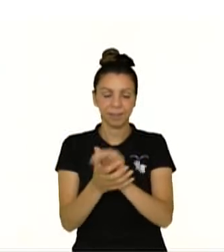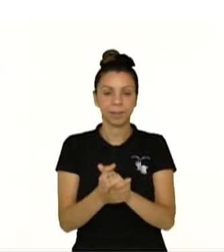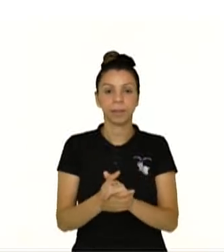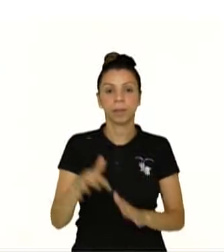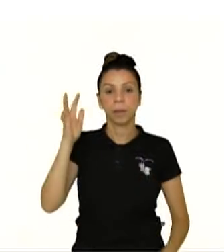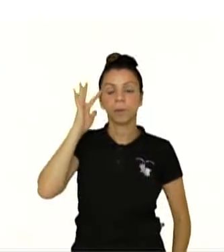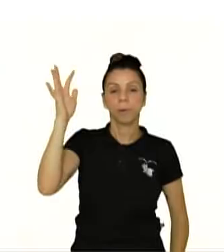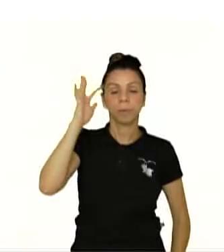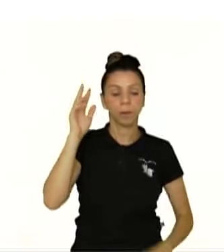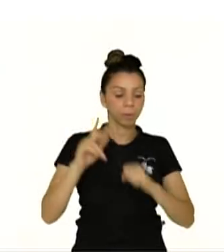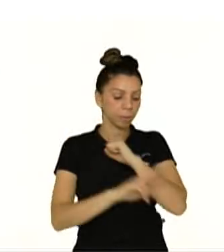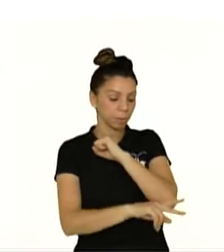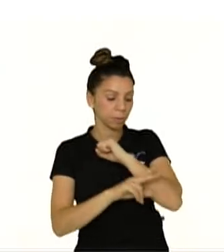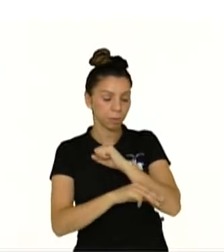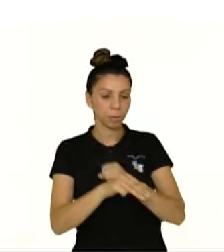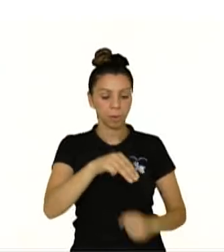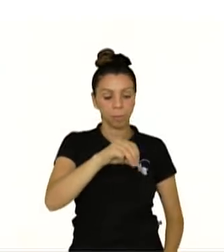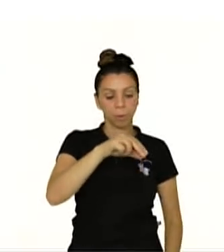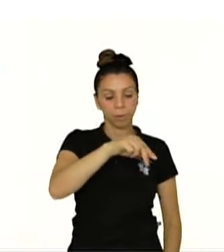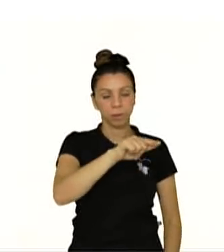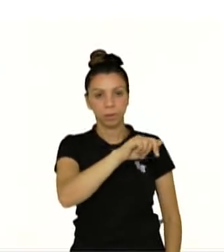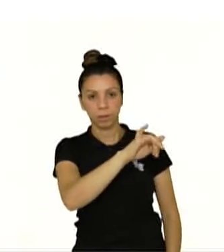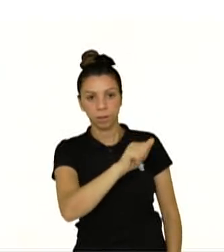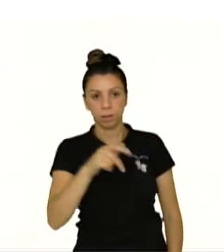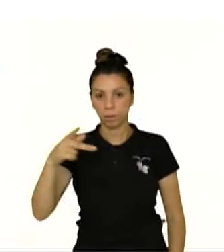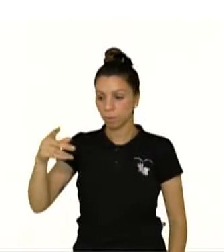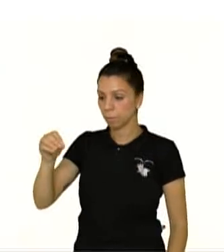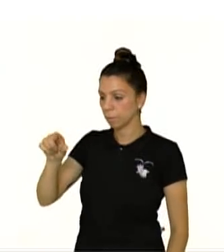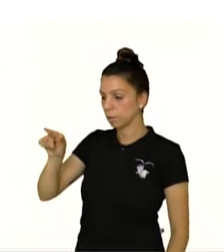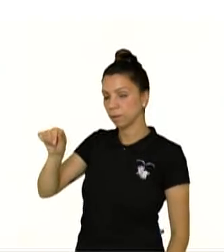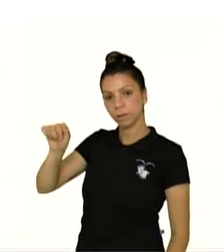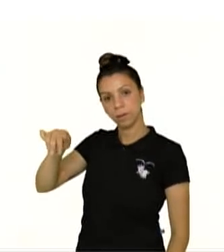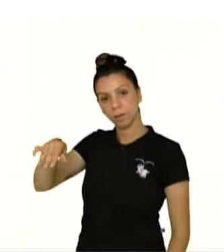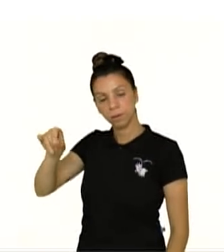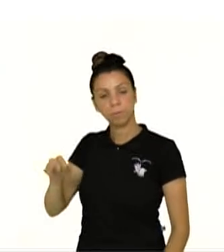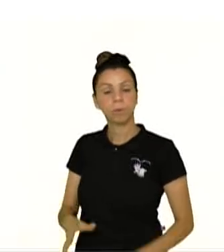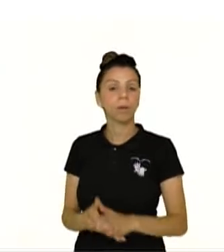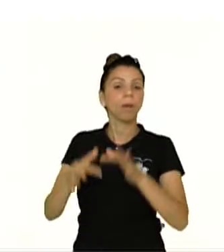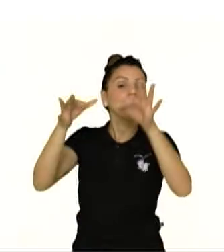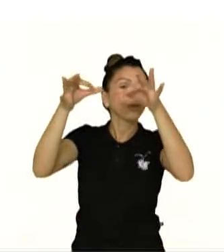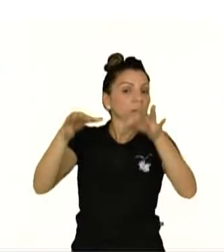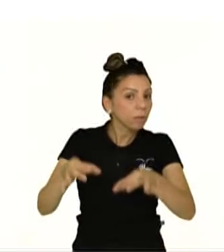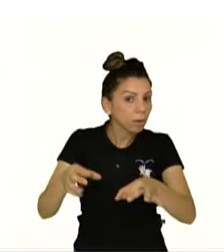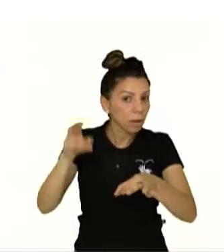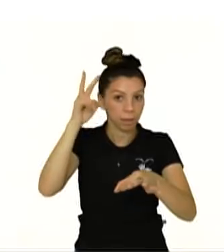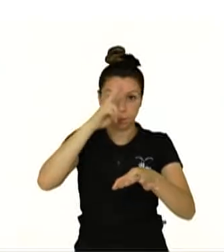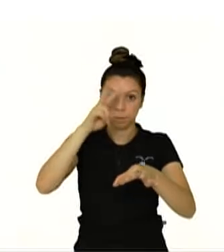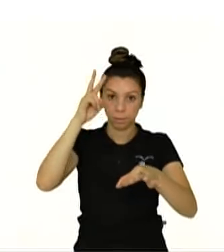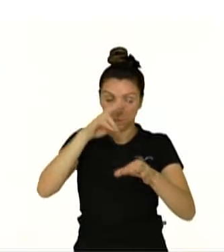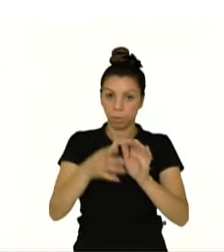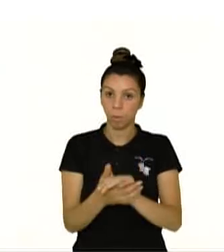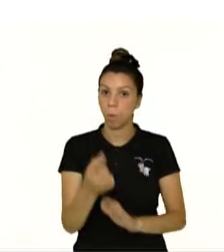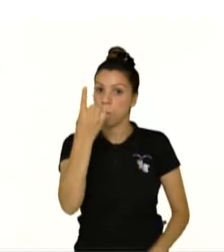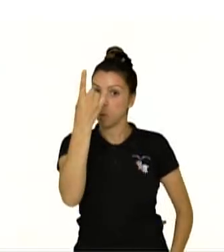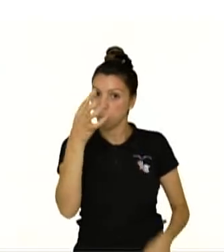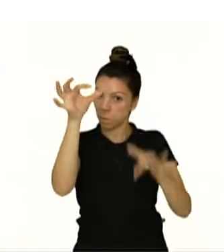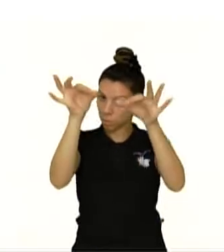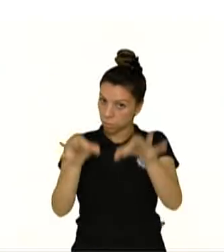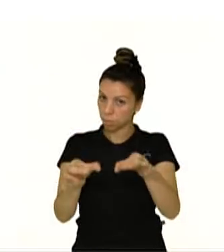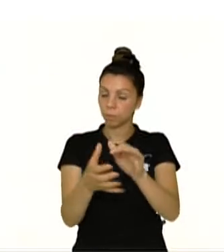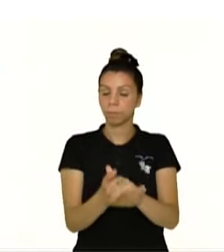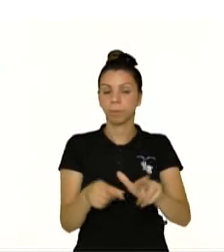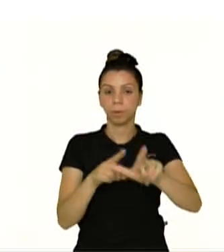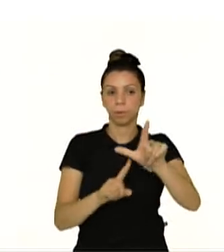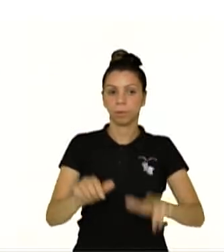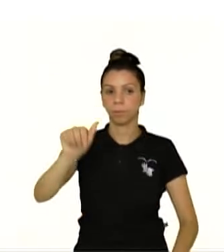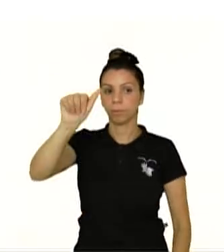as teorias raciais, monogenismo e poligenismo, é correto afirmar, lembrando, somente uma está correta.